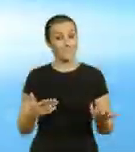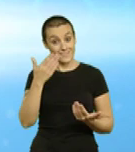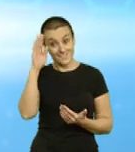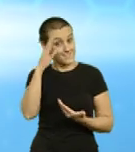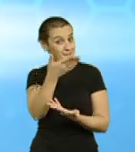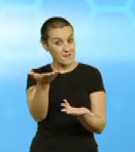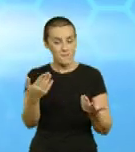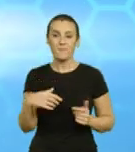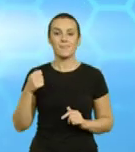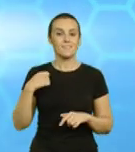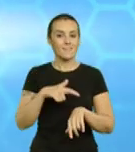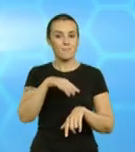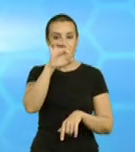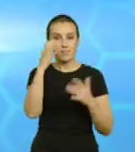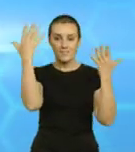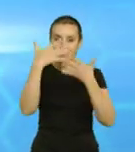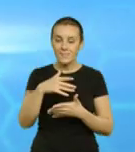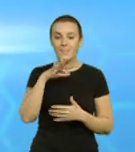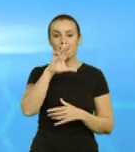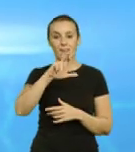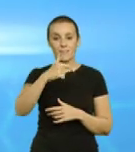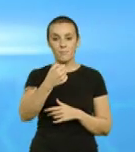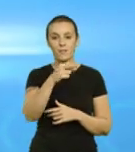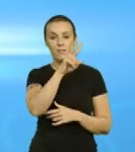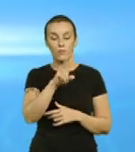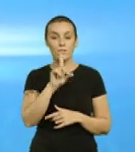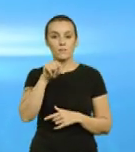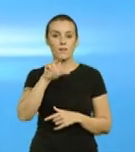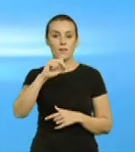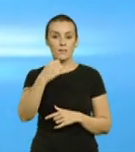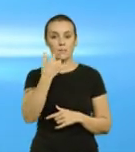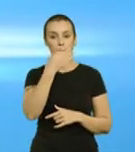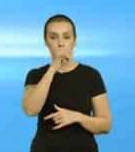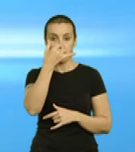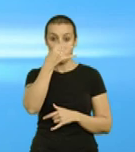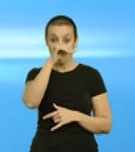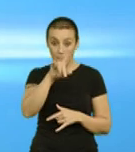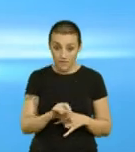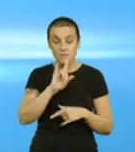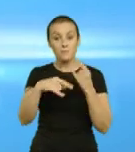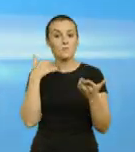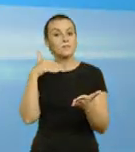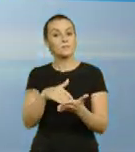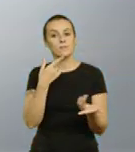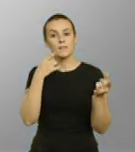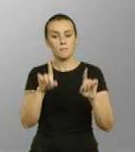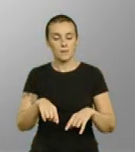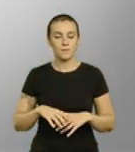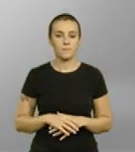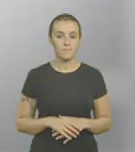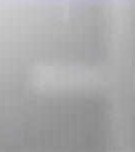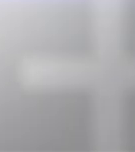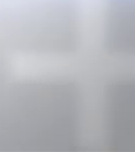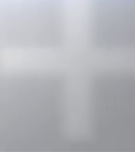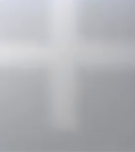Já sabem, sábado às 20 horas na RTP2 e RTP Play, com repetição na noite de segunda-feira.